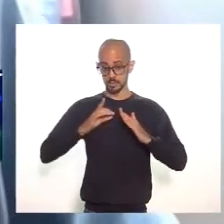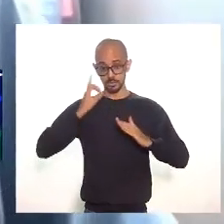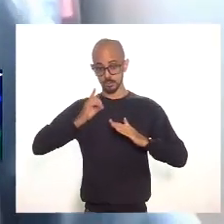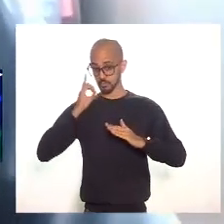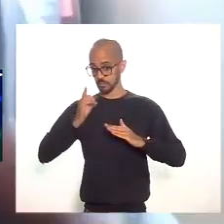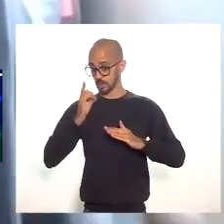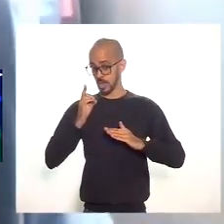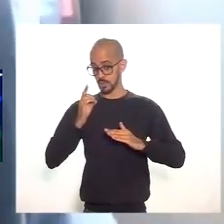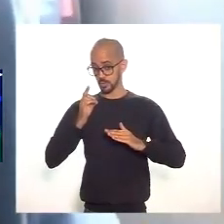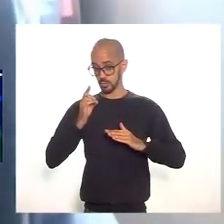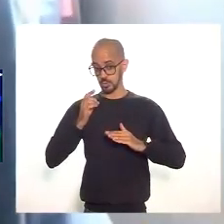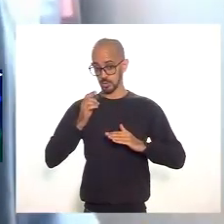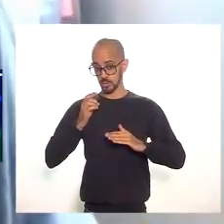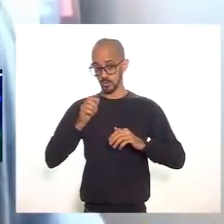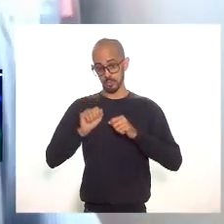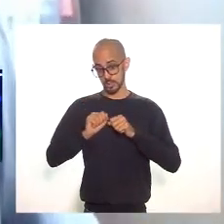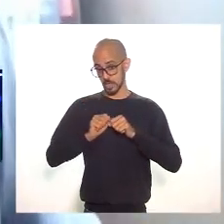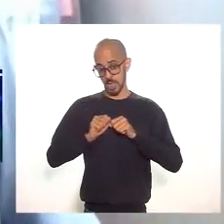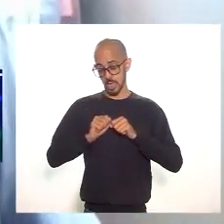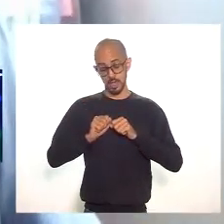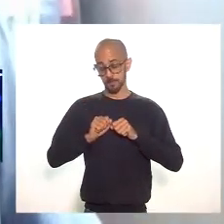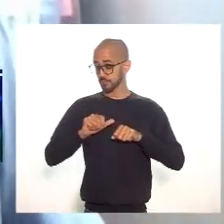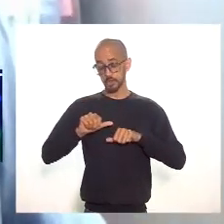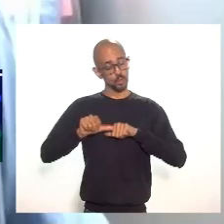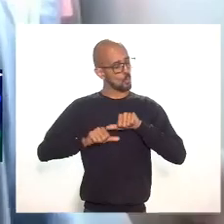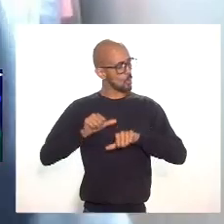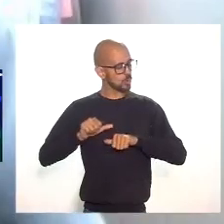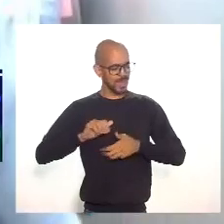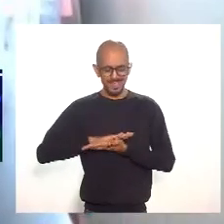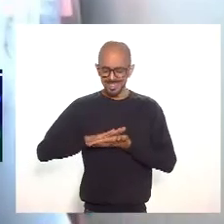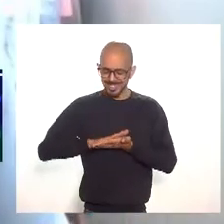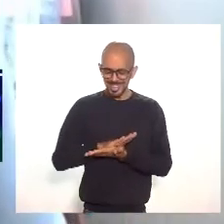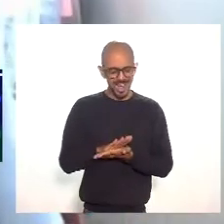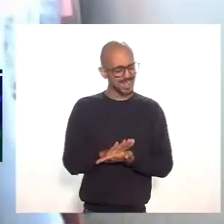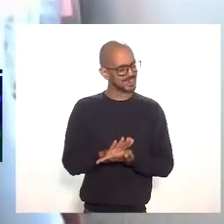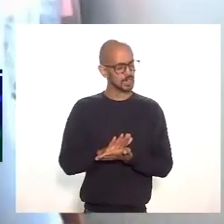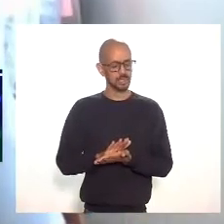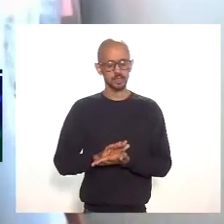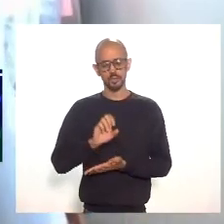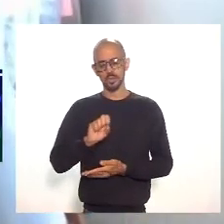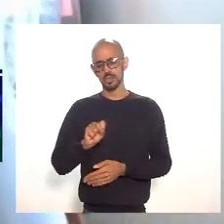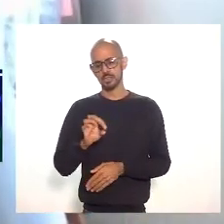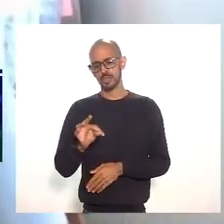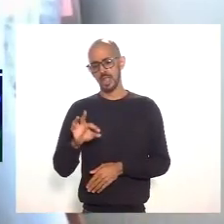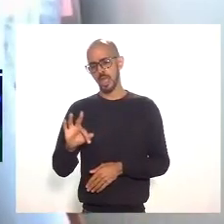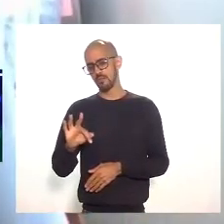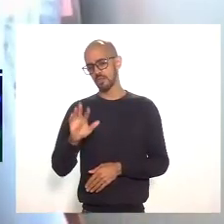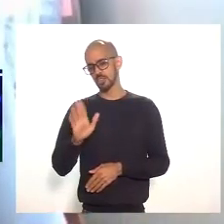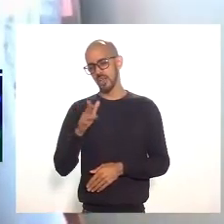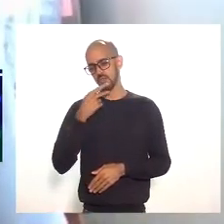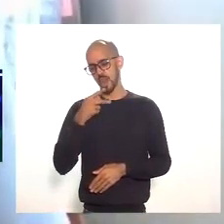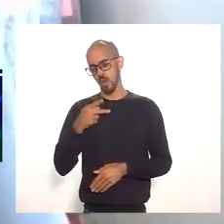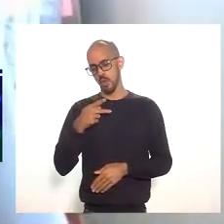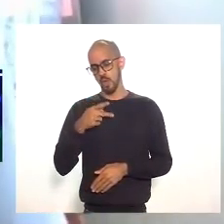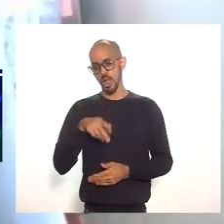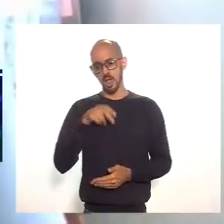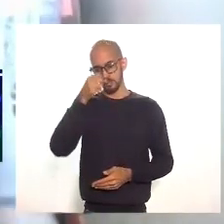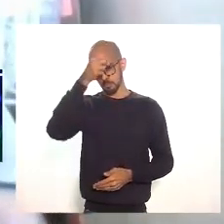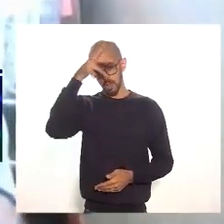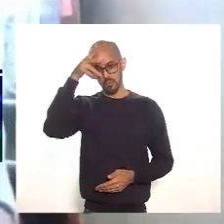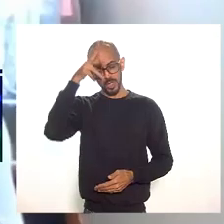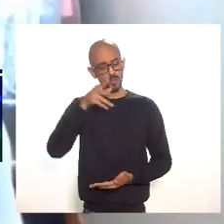muda absolutamente nada esse entendimento do Supremo. As prefeituras seguem com autorização